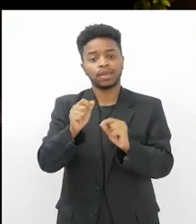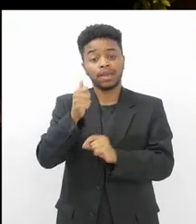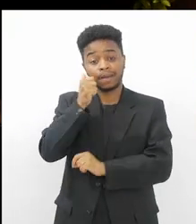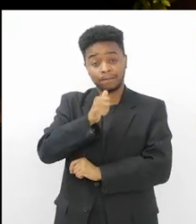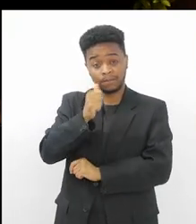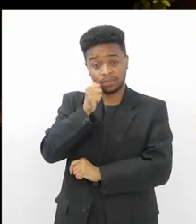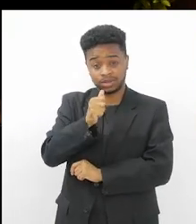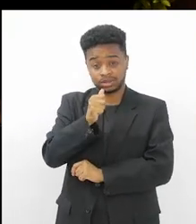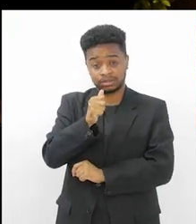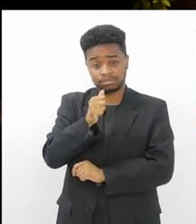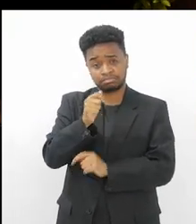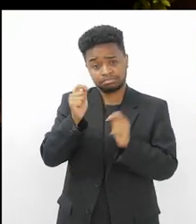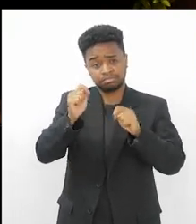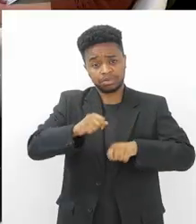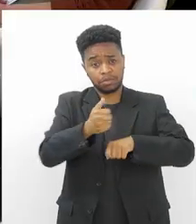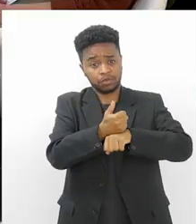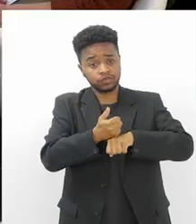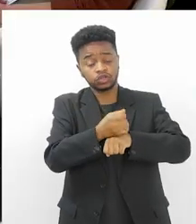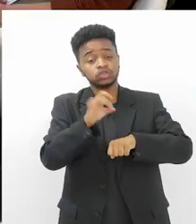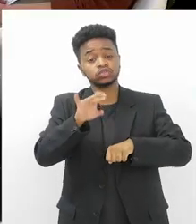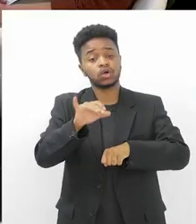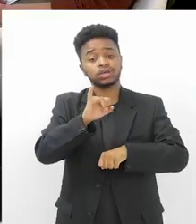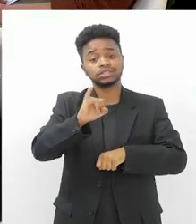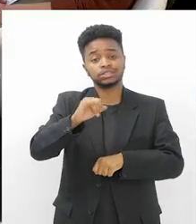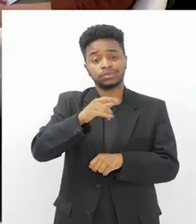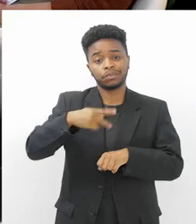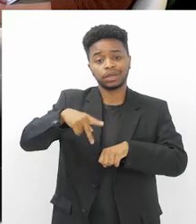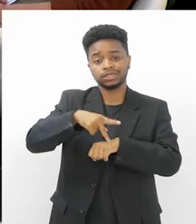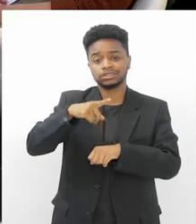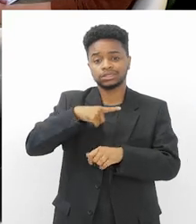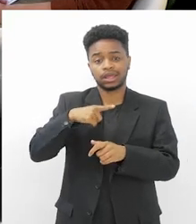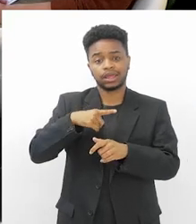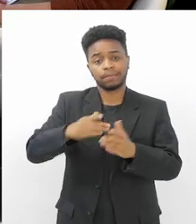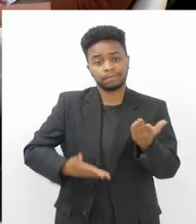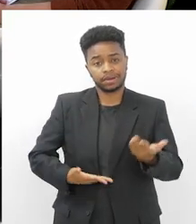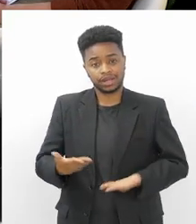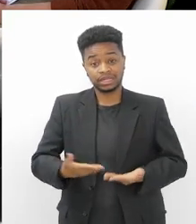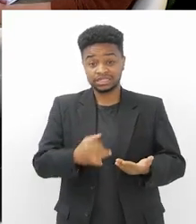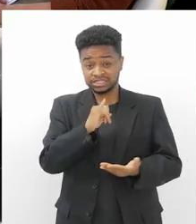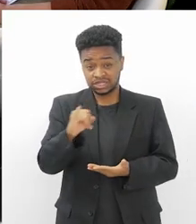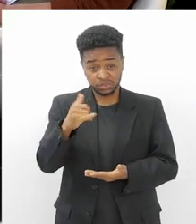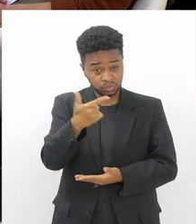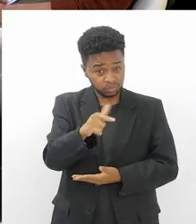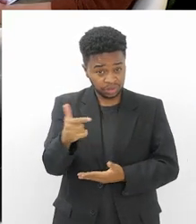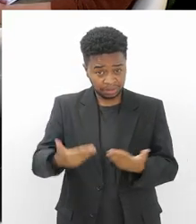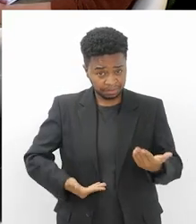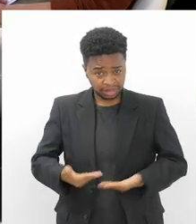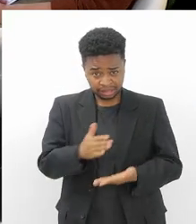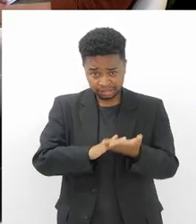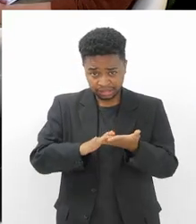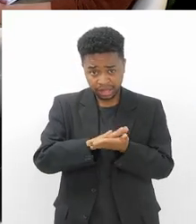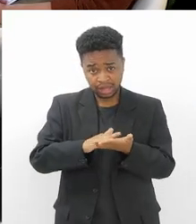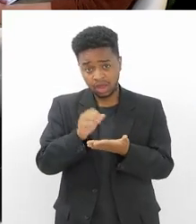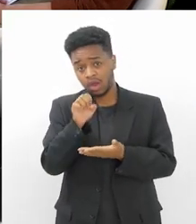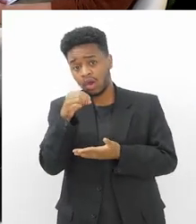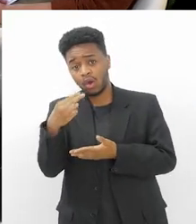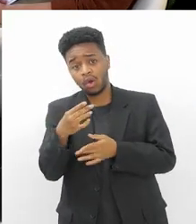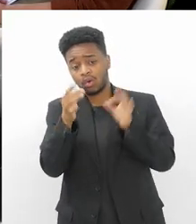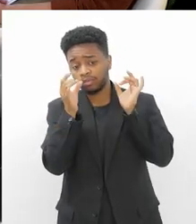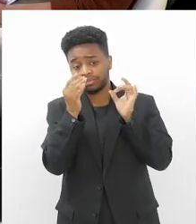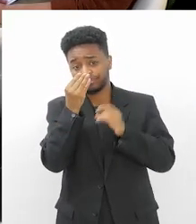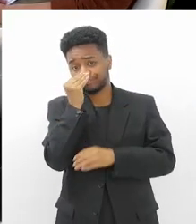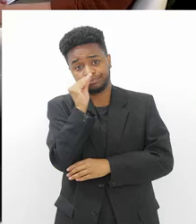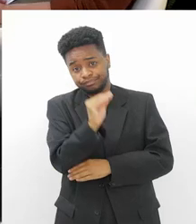Science, colocando que mulher só tem profissão em países onde existe empregada. Se não tiver